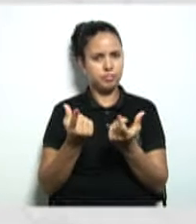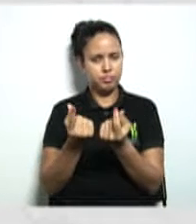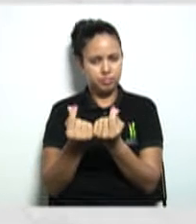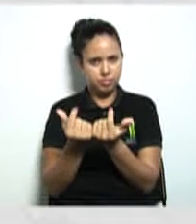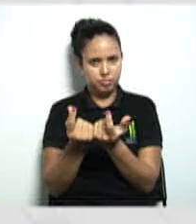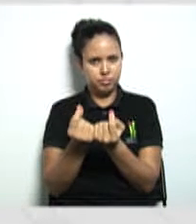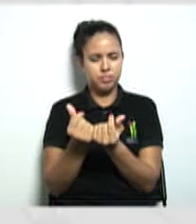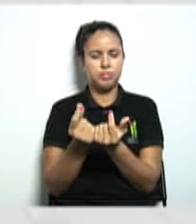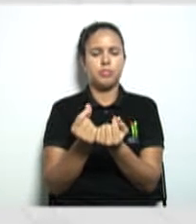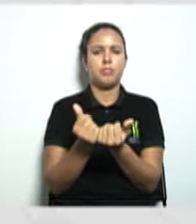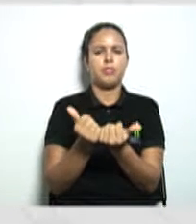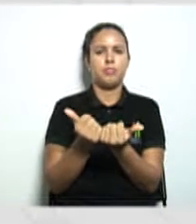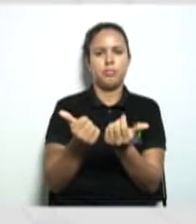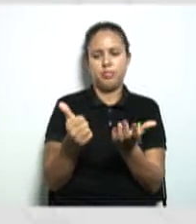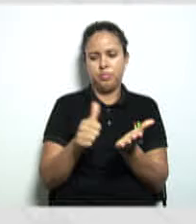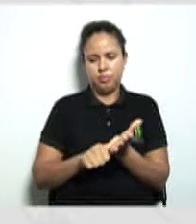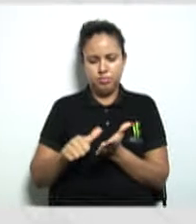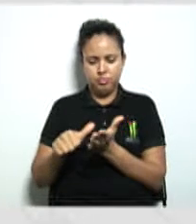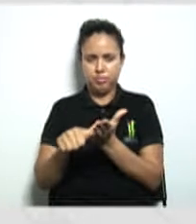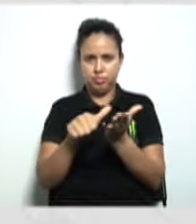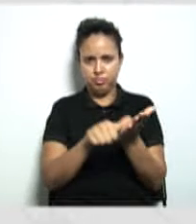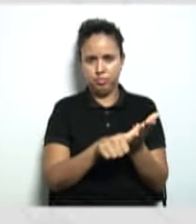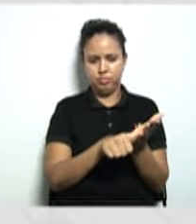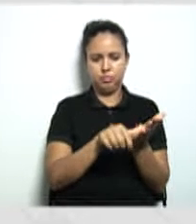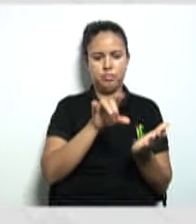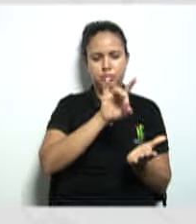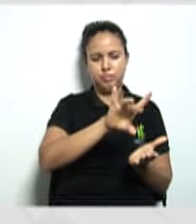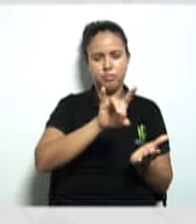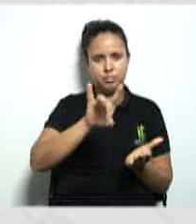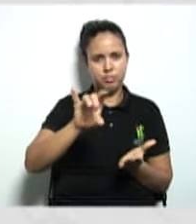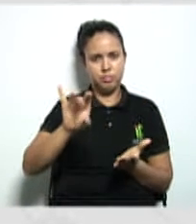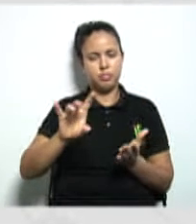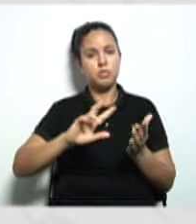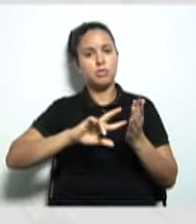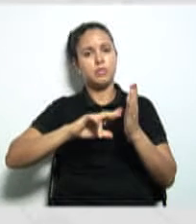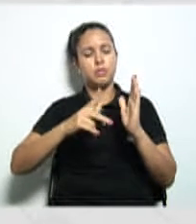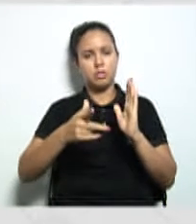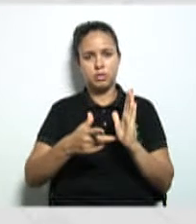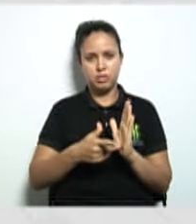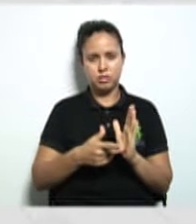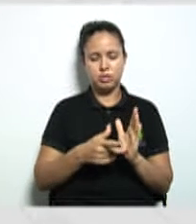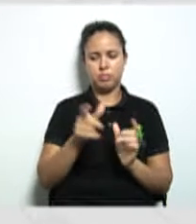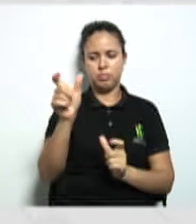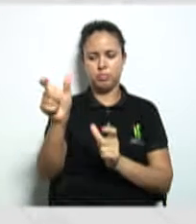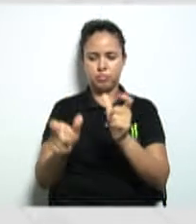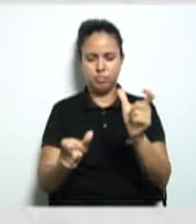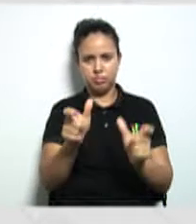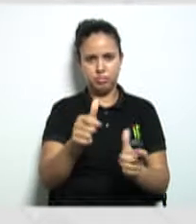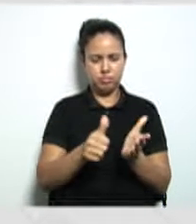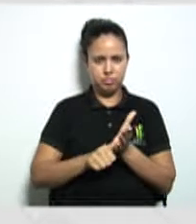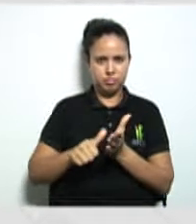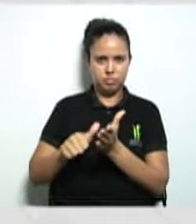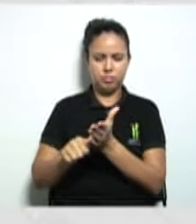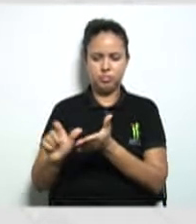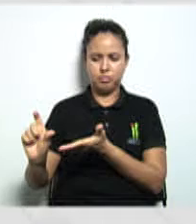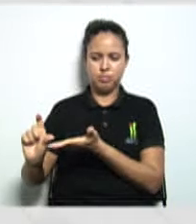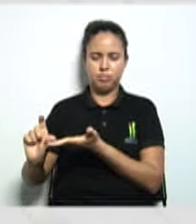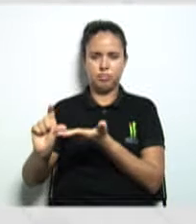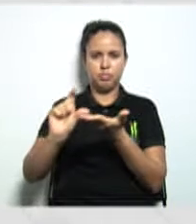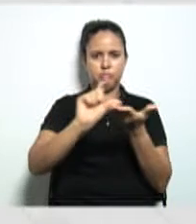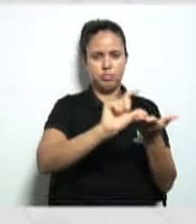membros. Ou seja, os membros contribuem